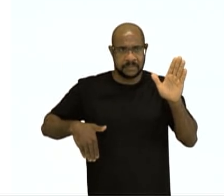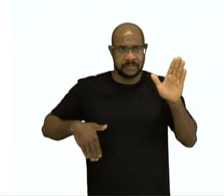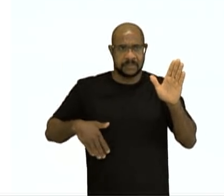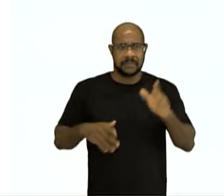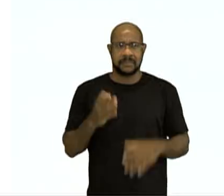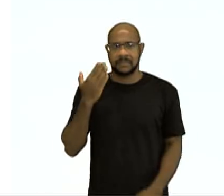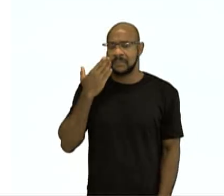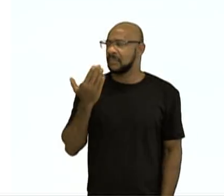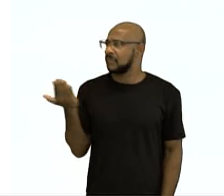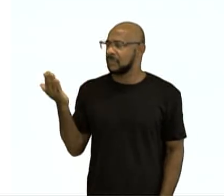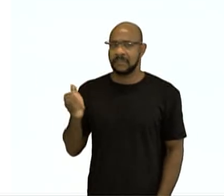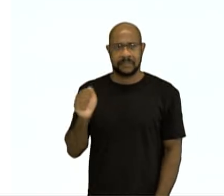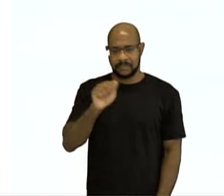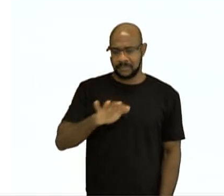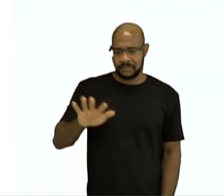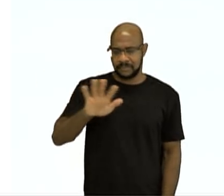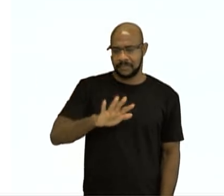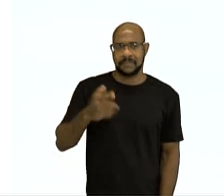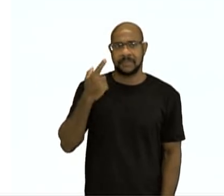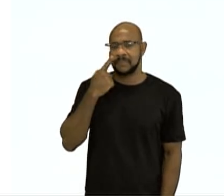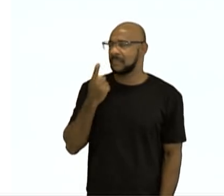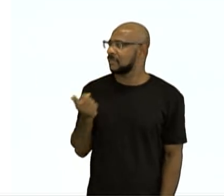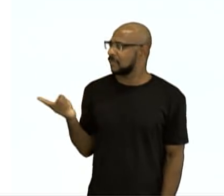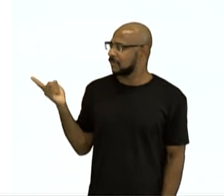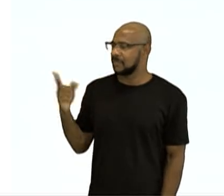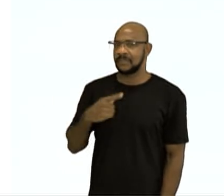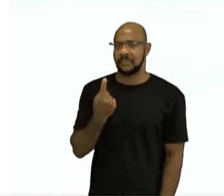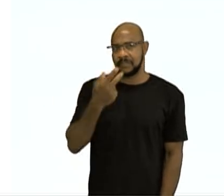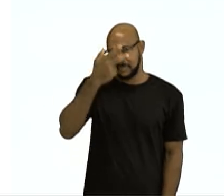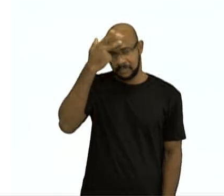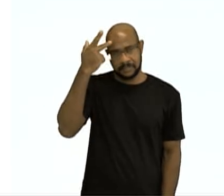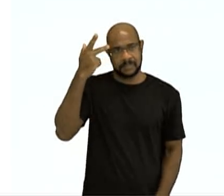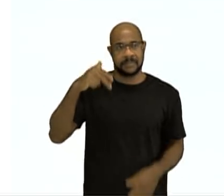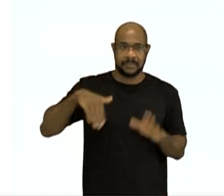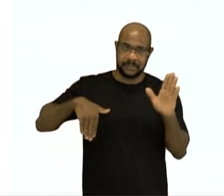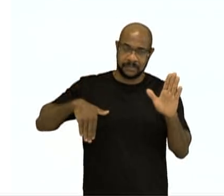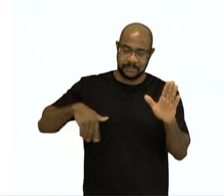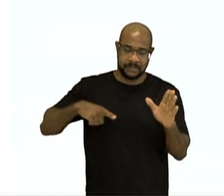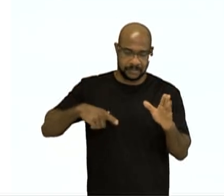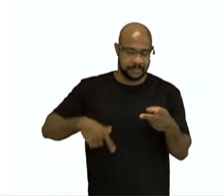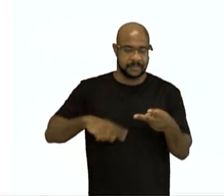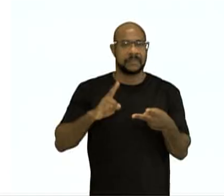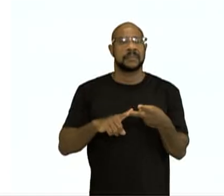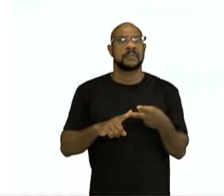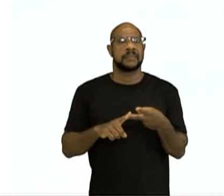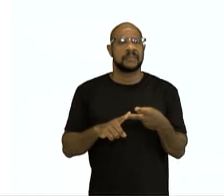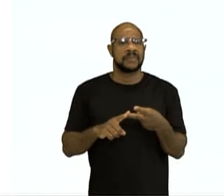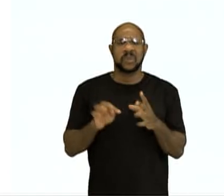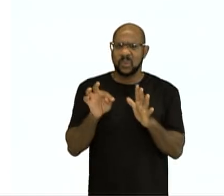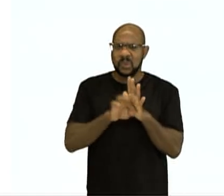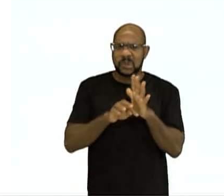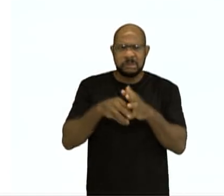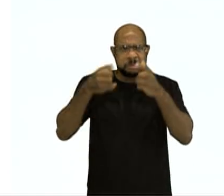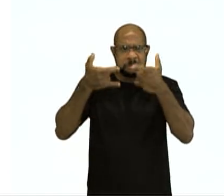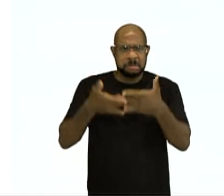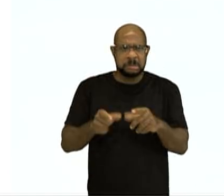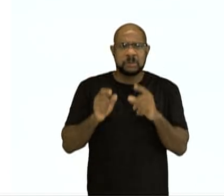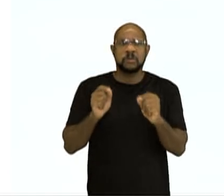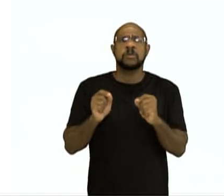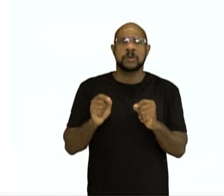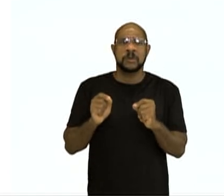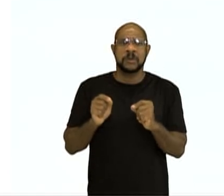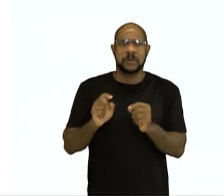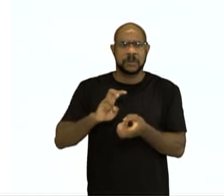swimming? Então, a imagem aqui, eu tenho uma pessoa nadando. Será que o texto está